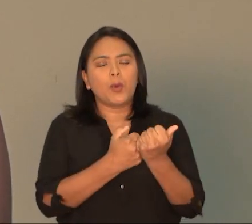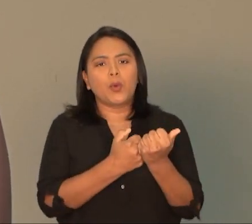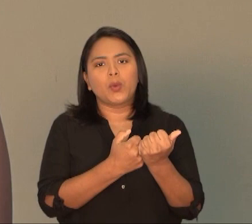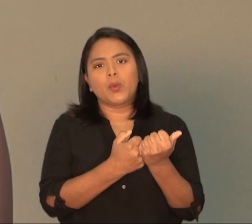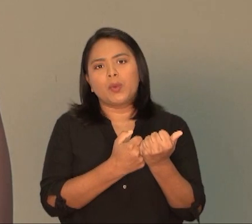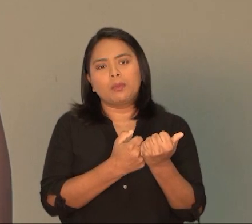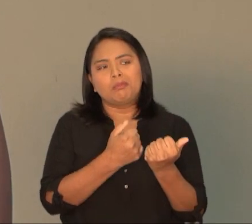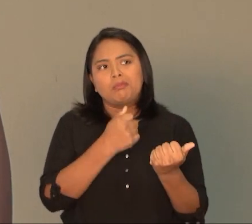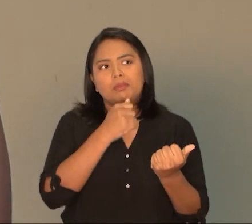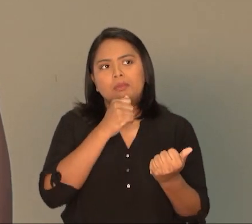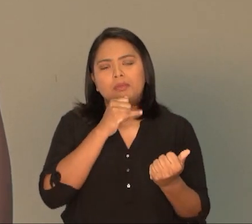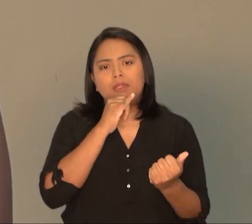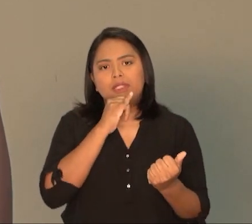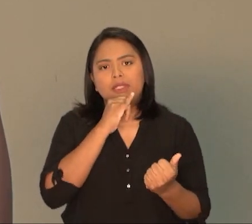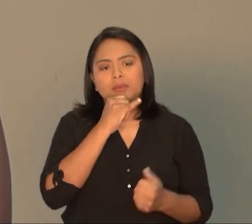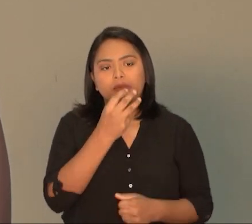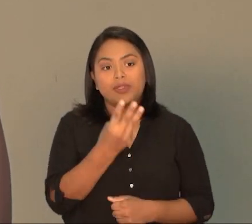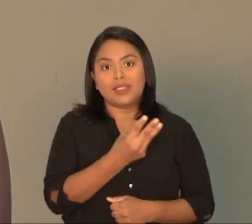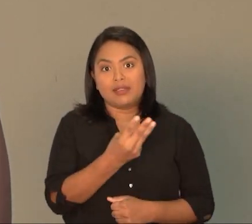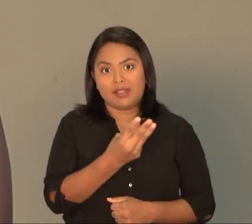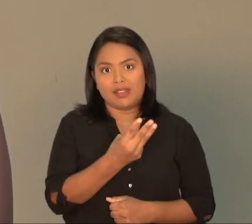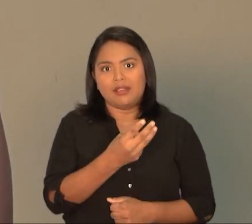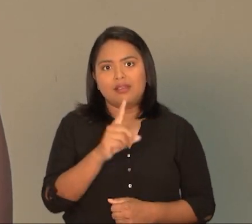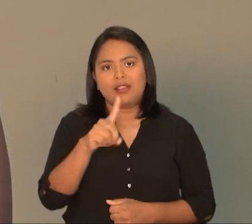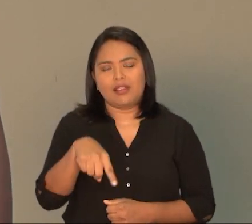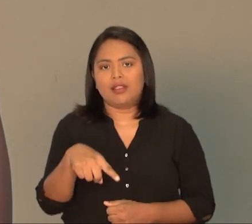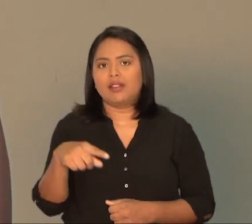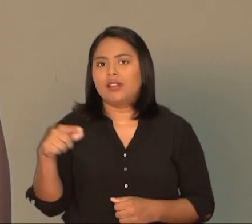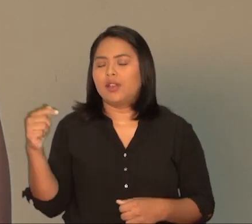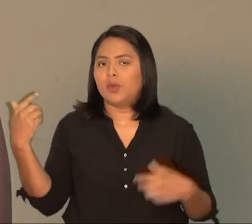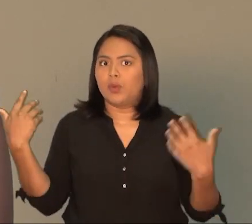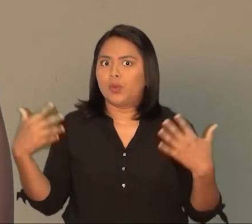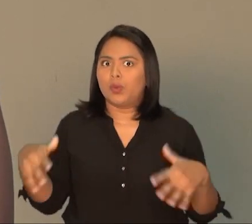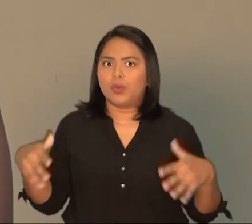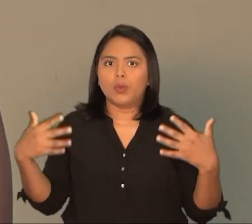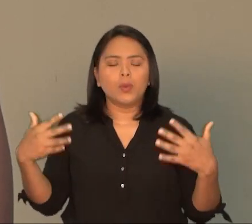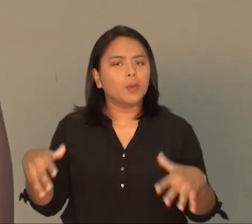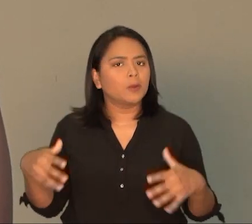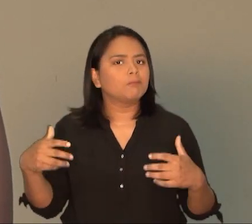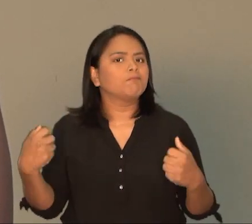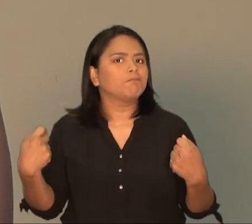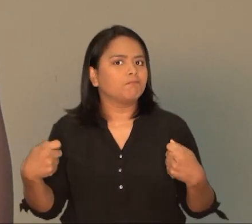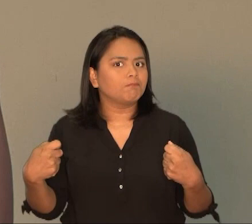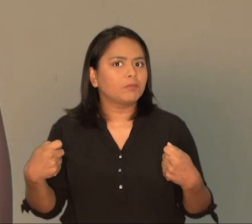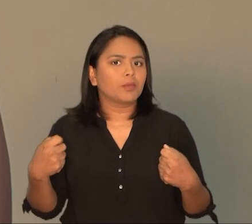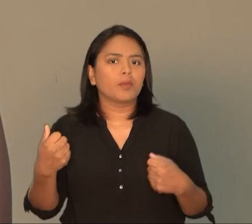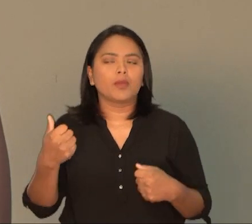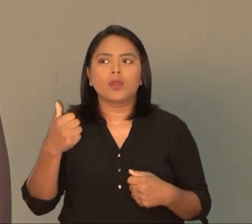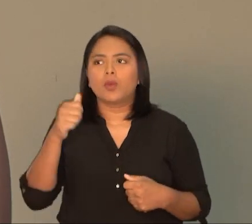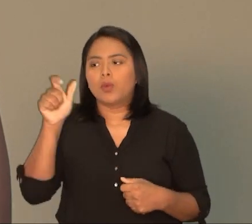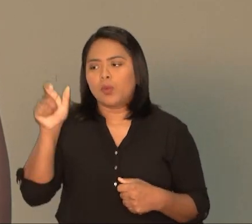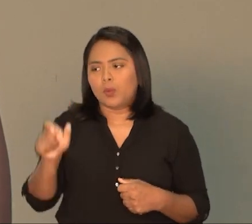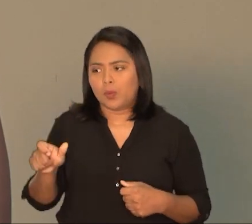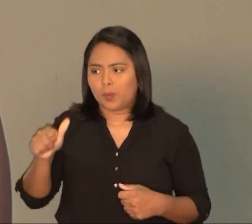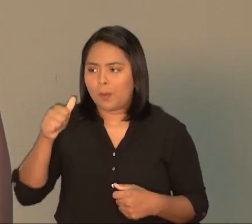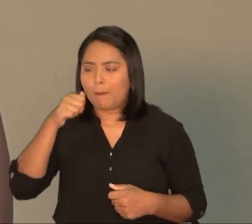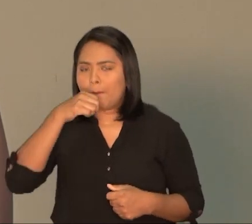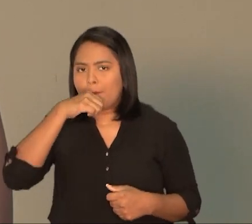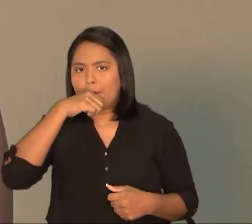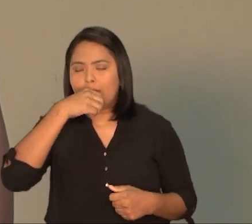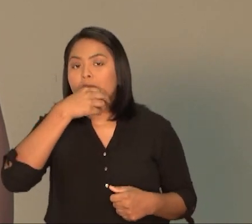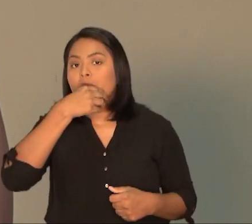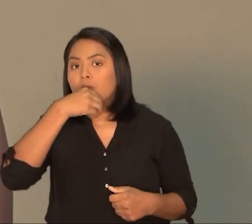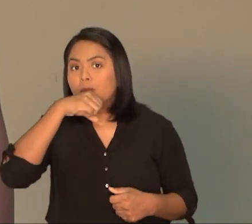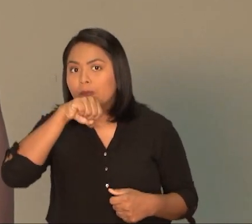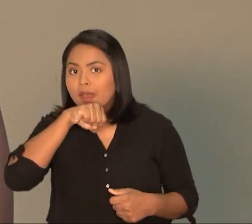é o nível mais grave do transtorno. E muitas vezes ou o pai abandona ou a própria